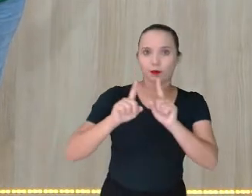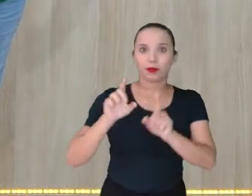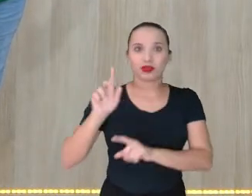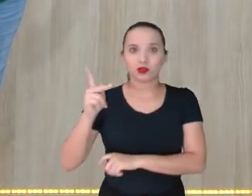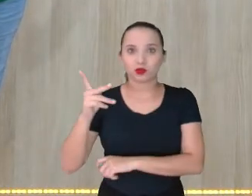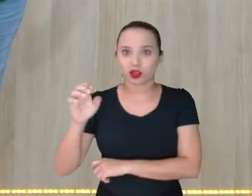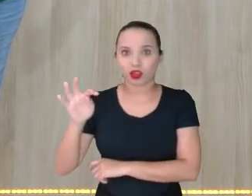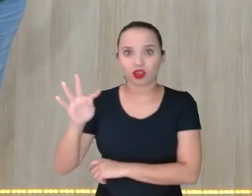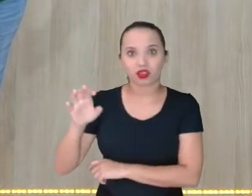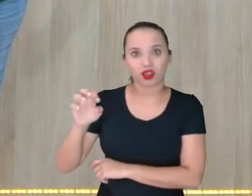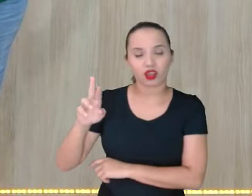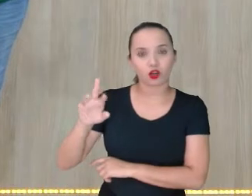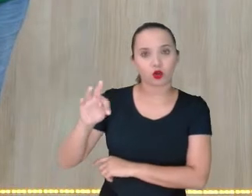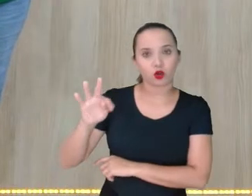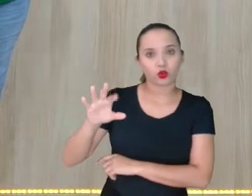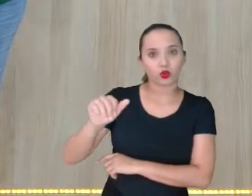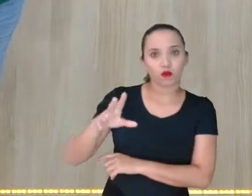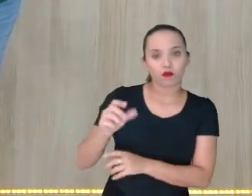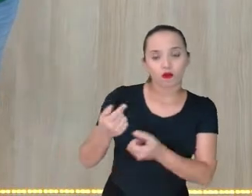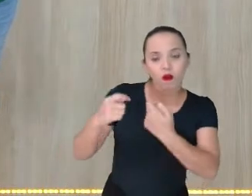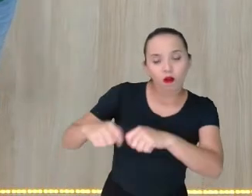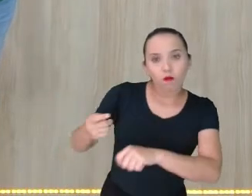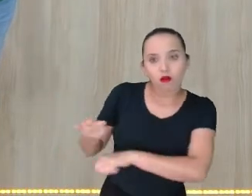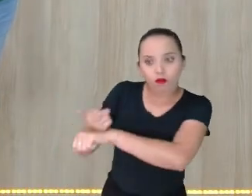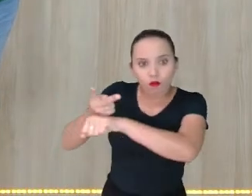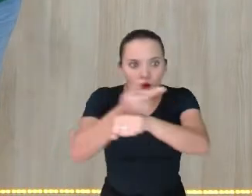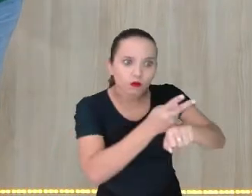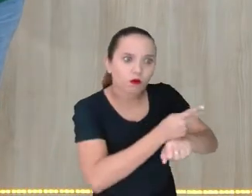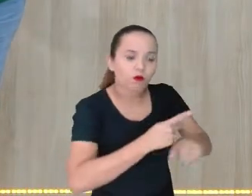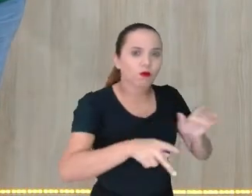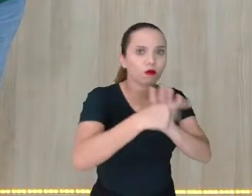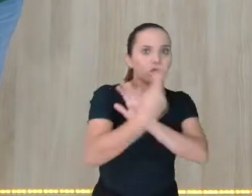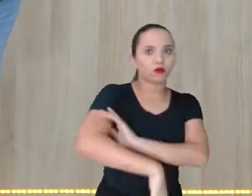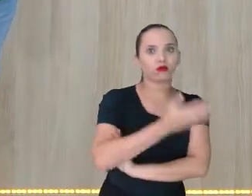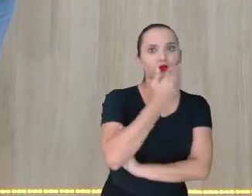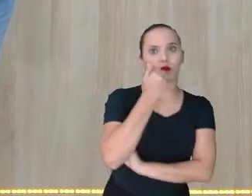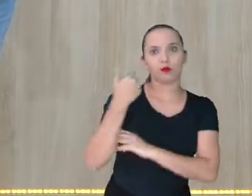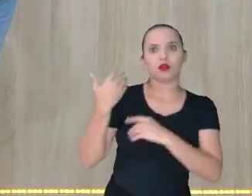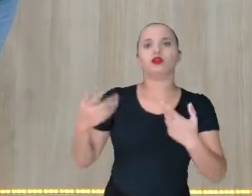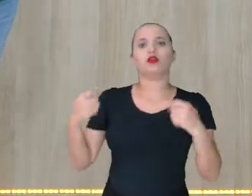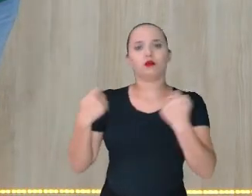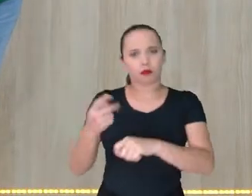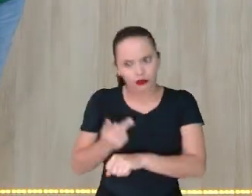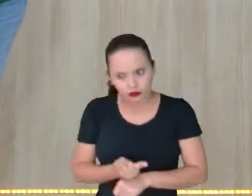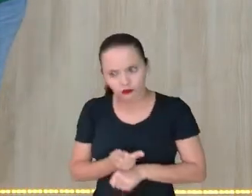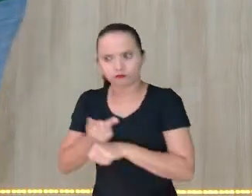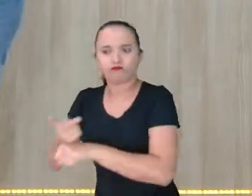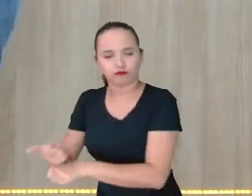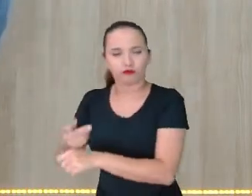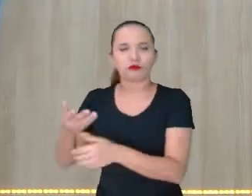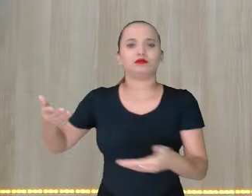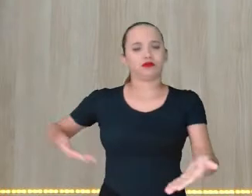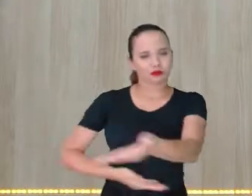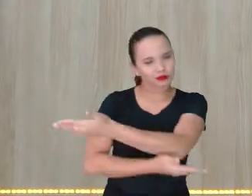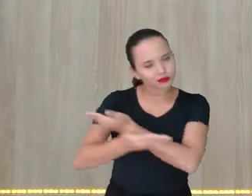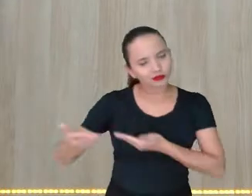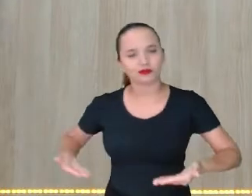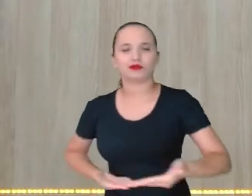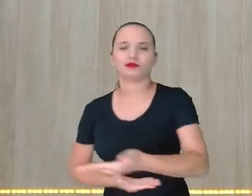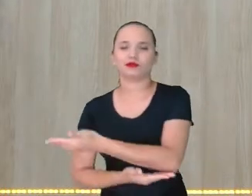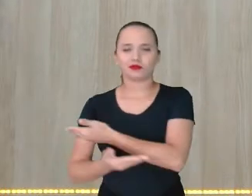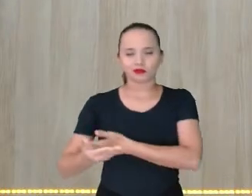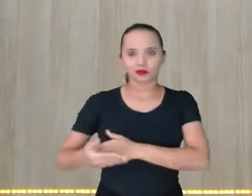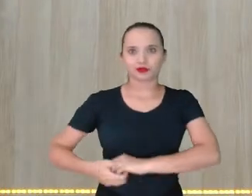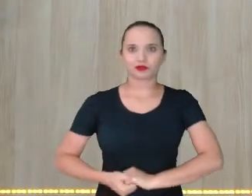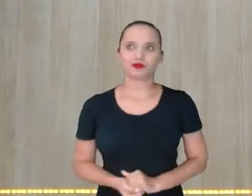precisa procurar seu próprio alimento, ele tem que ir atrás, não é? Então, isso faz parte dessa interação do ser vivo com o ambiente.